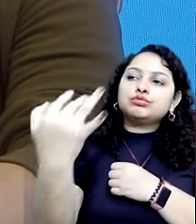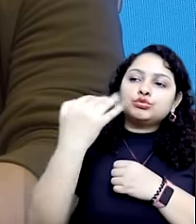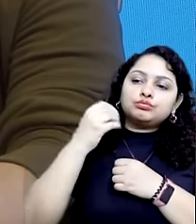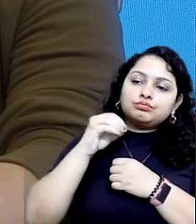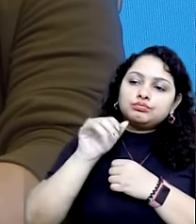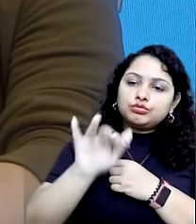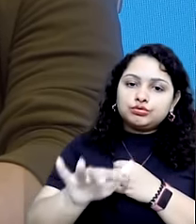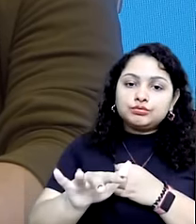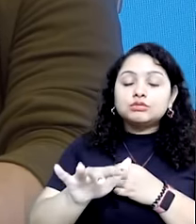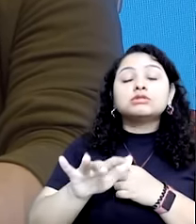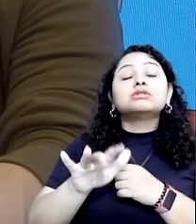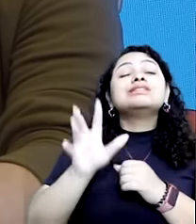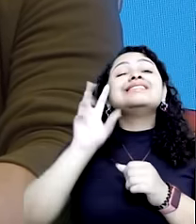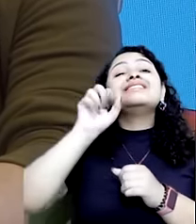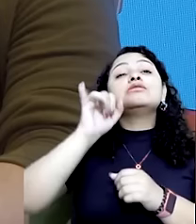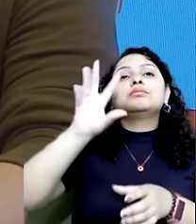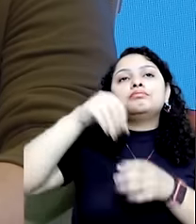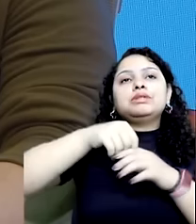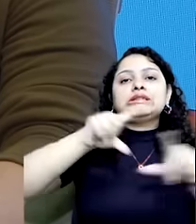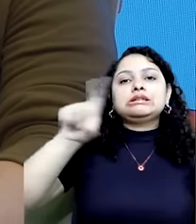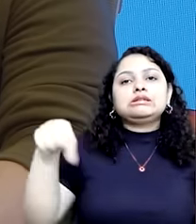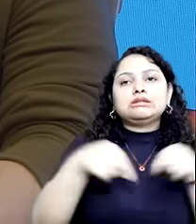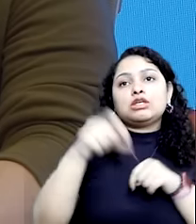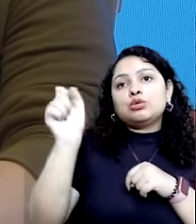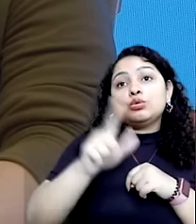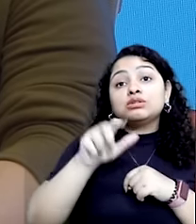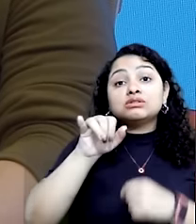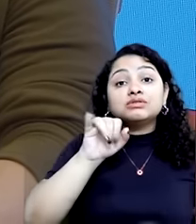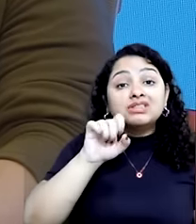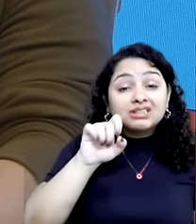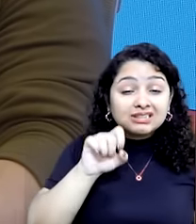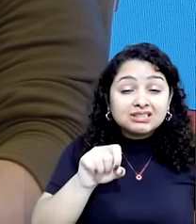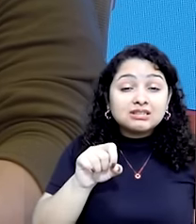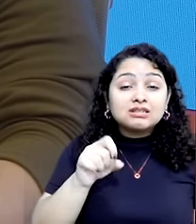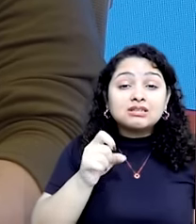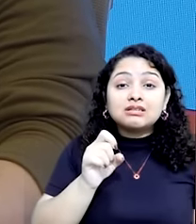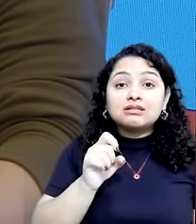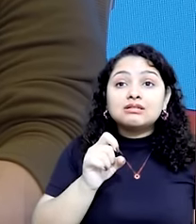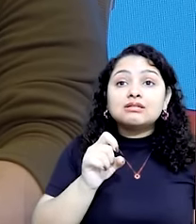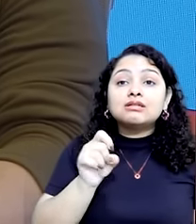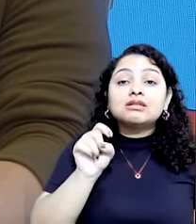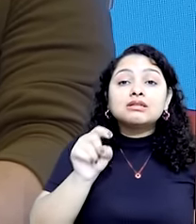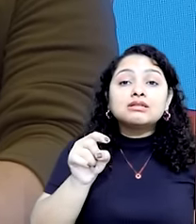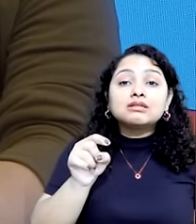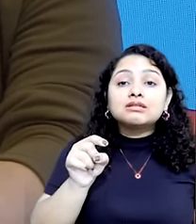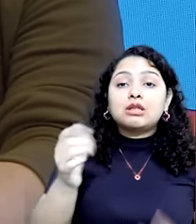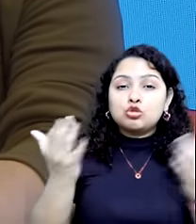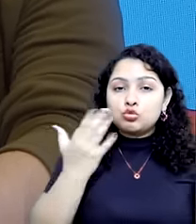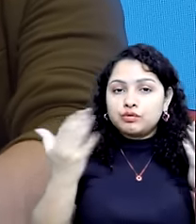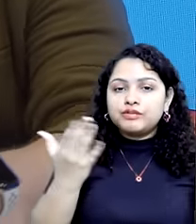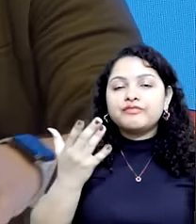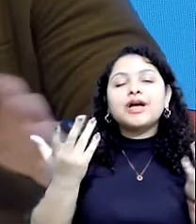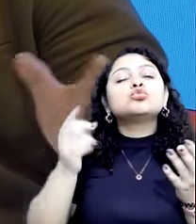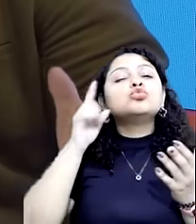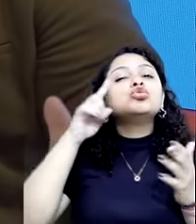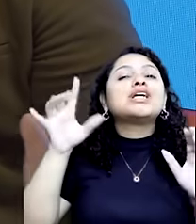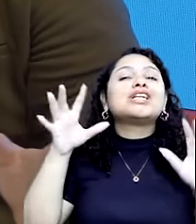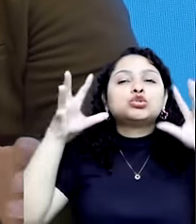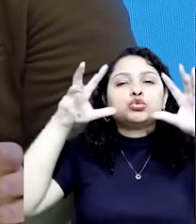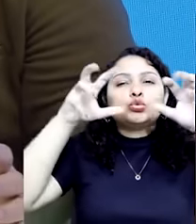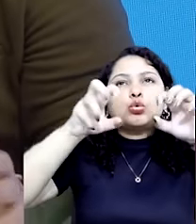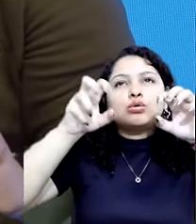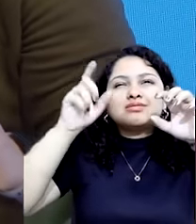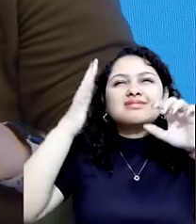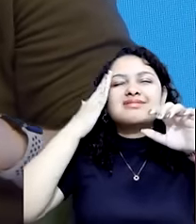foto num ambiente de luz eu falo que para quem tem dúvida faz um dia nublado que o dia nublado é o dia da